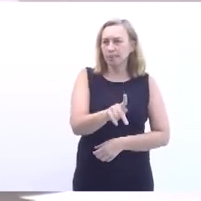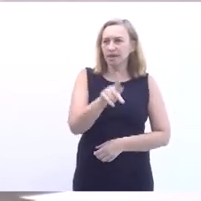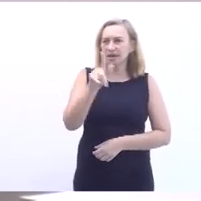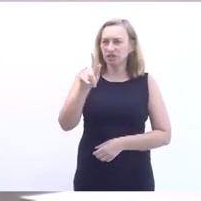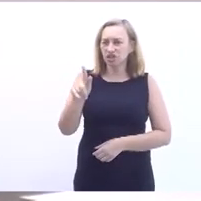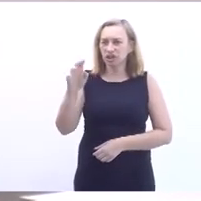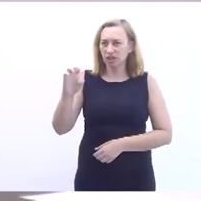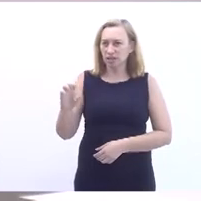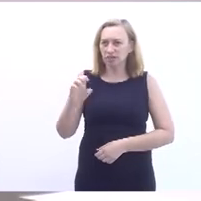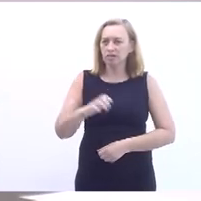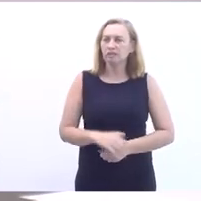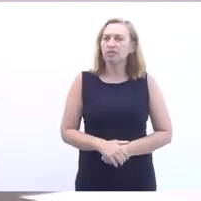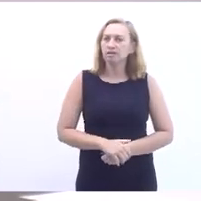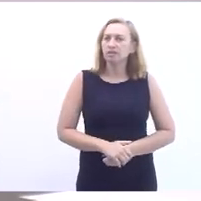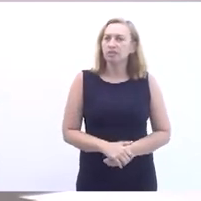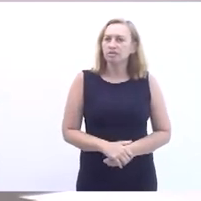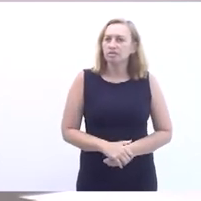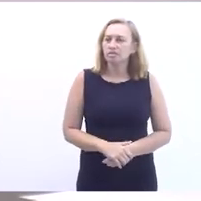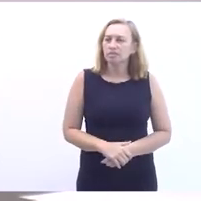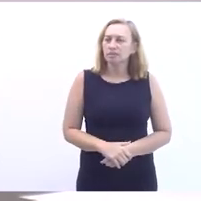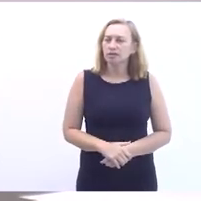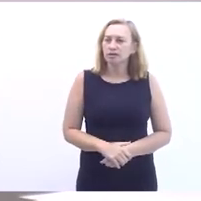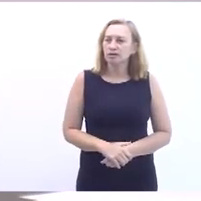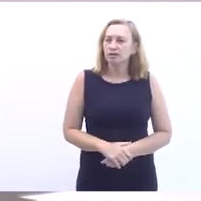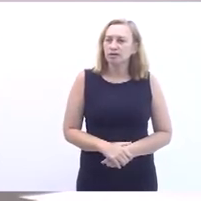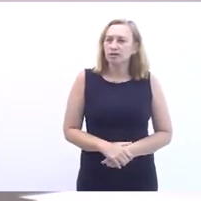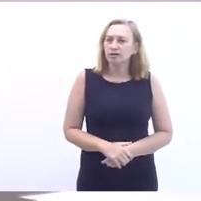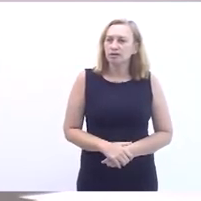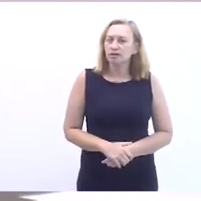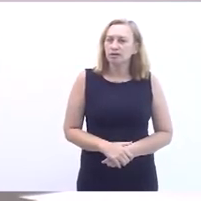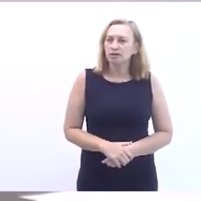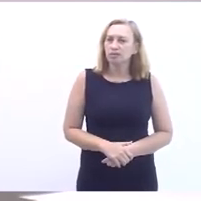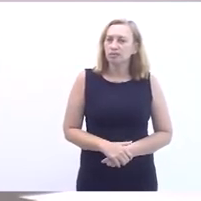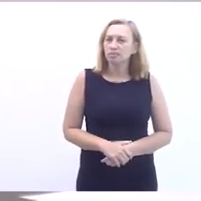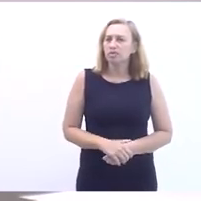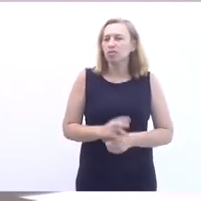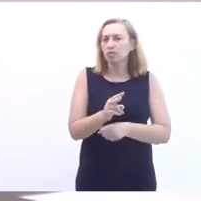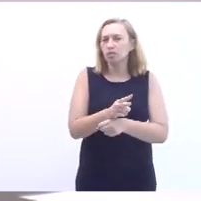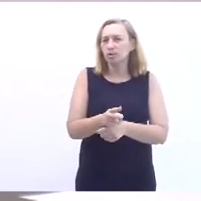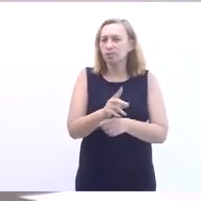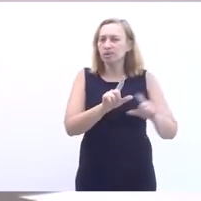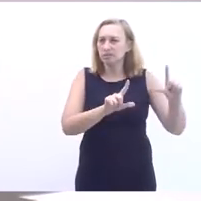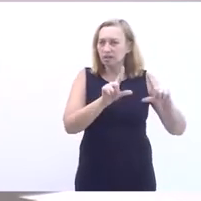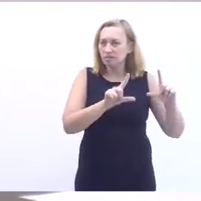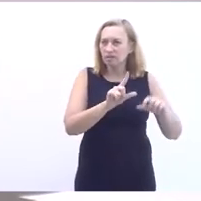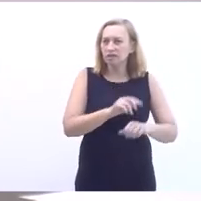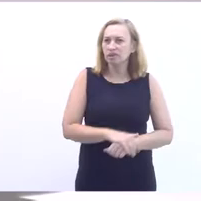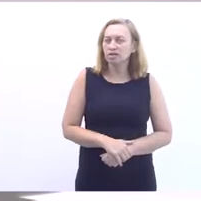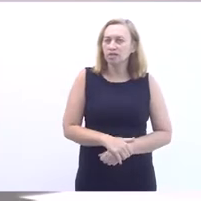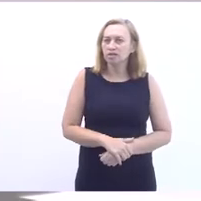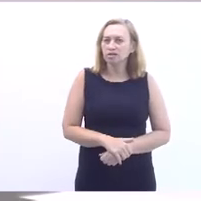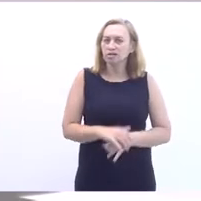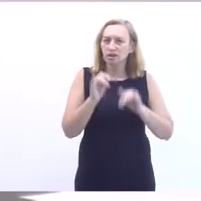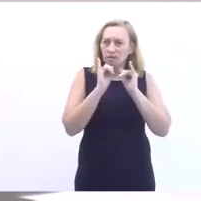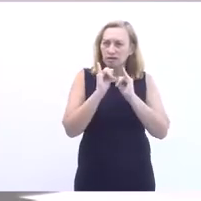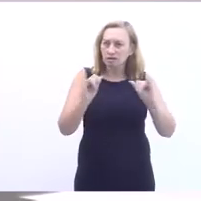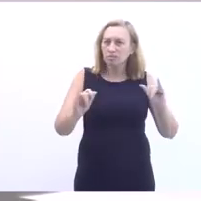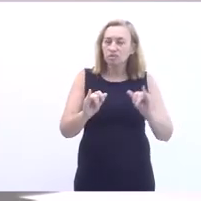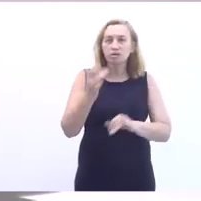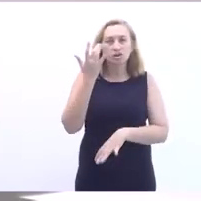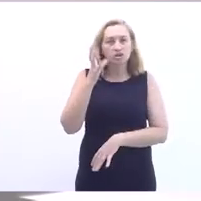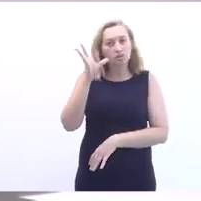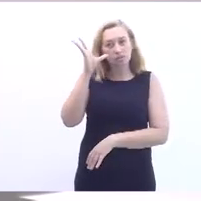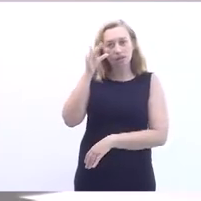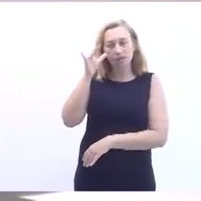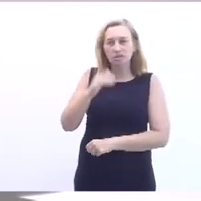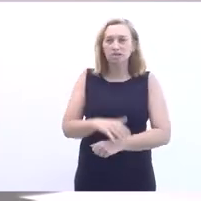procuradoria-geral do estado ele por conta própria foi procurado pela TV e deu uma declaração que eu achei muito